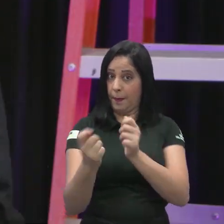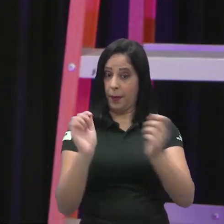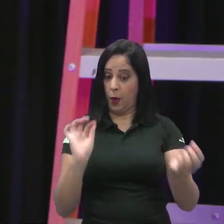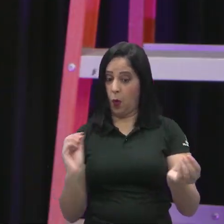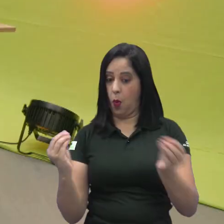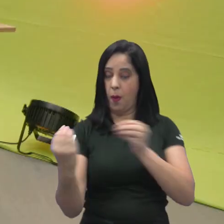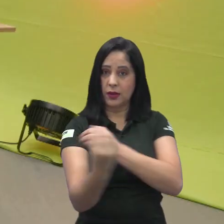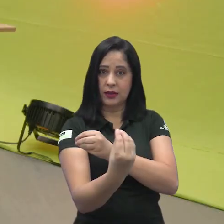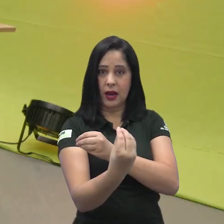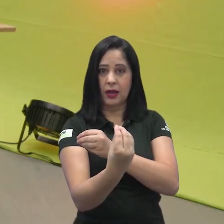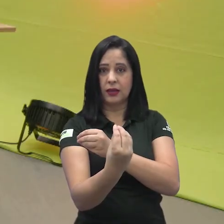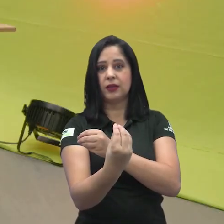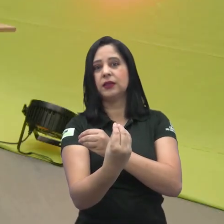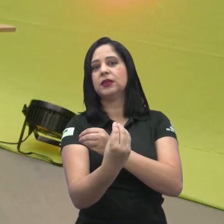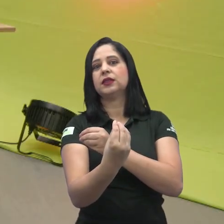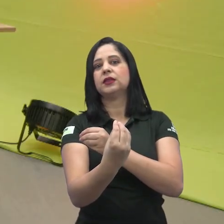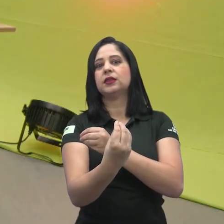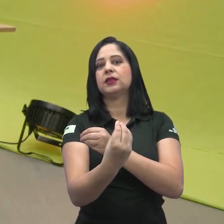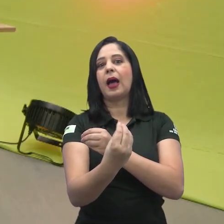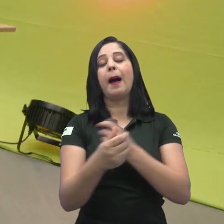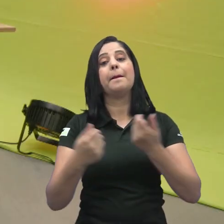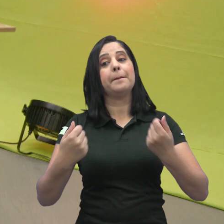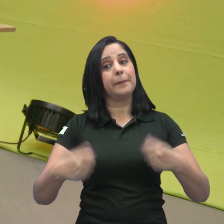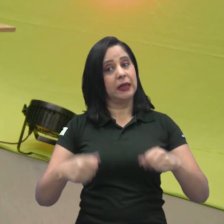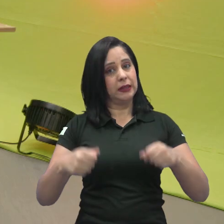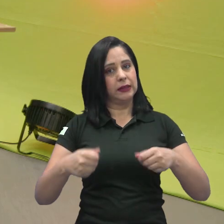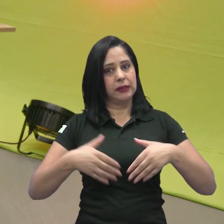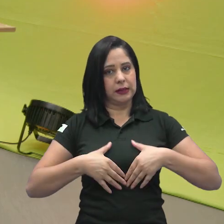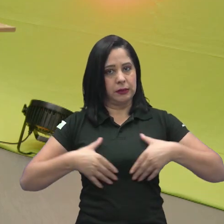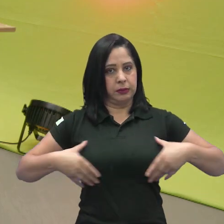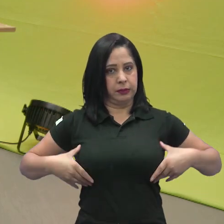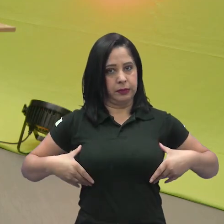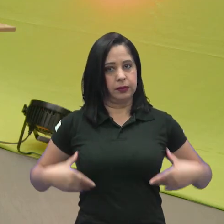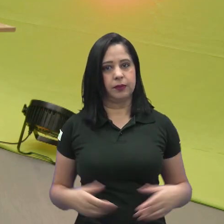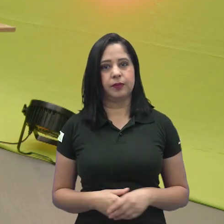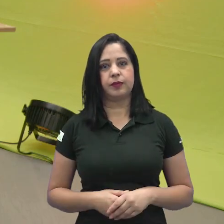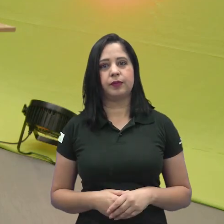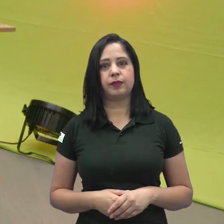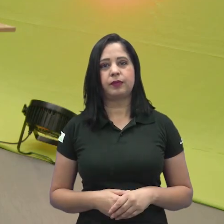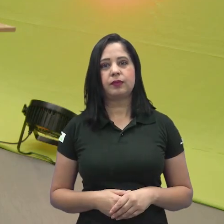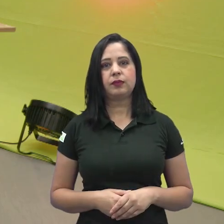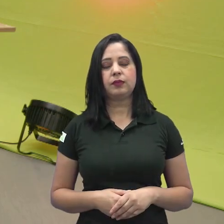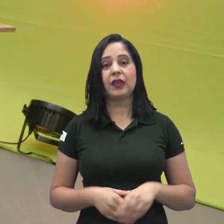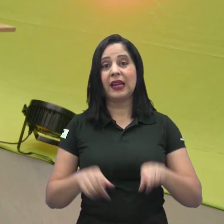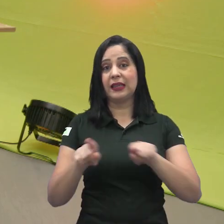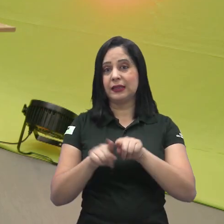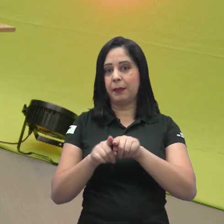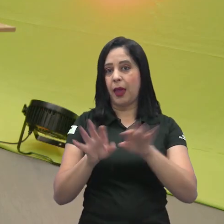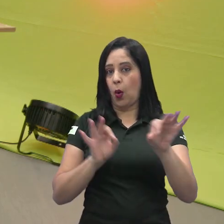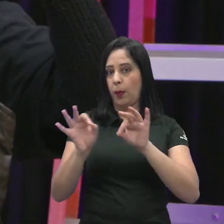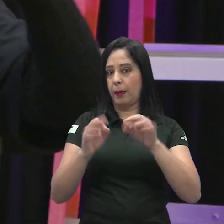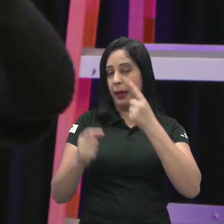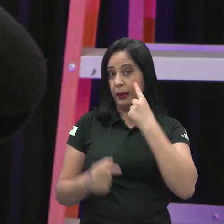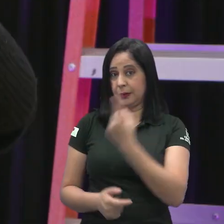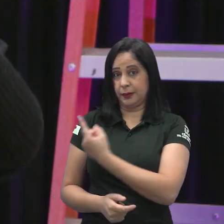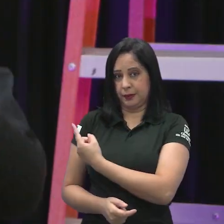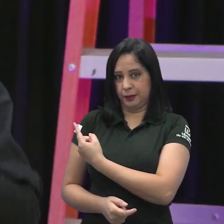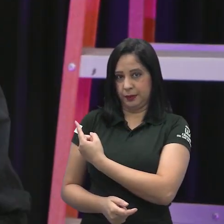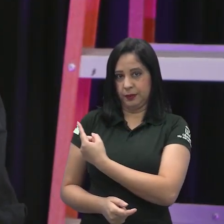virar um colete e vai ficar na cintura, mas ela precisa entrar depois. Para usar de molde, eu trouxe um colete que eu já